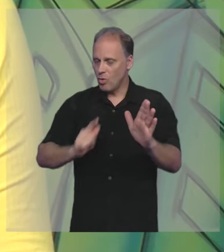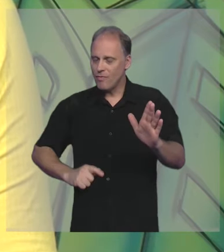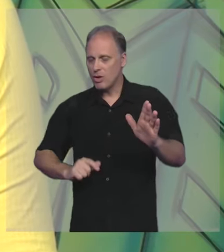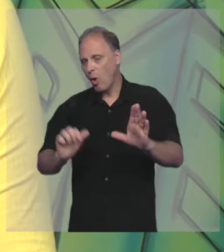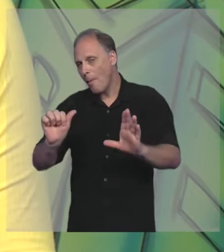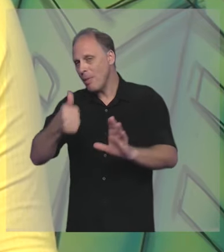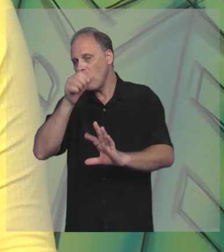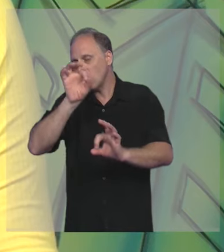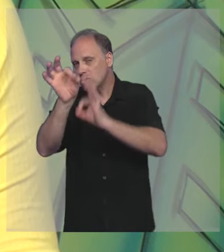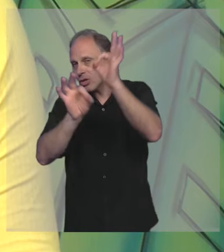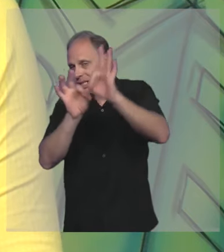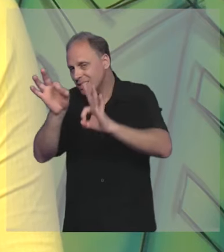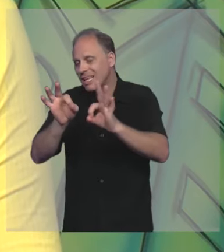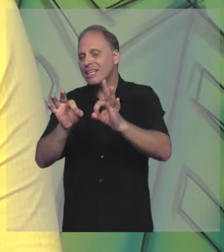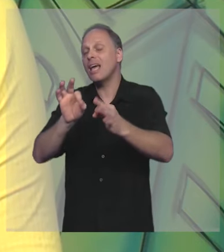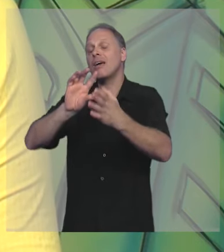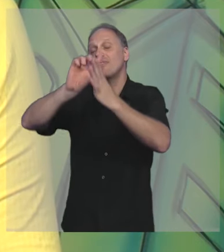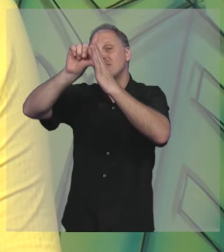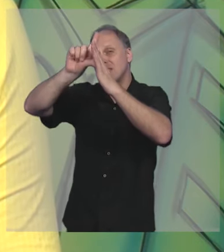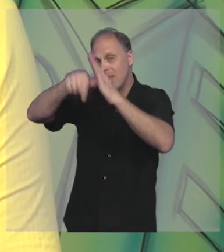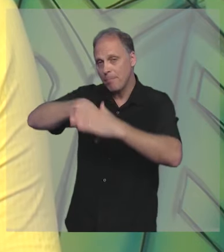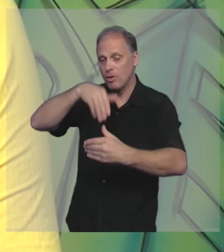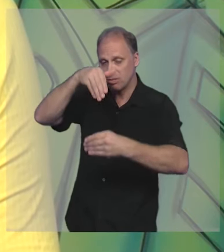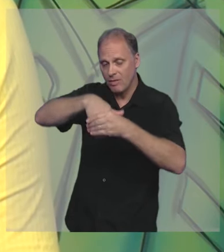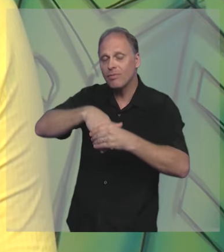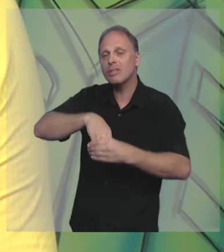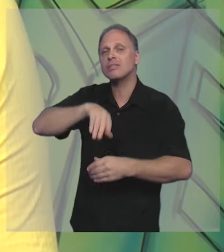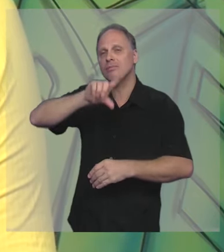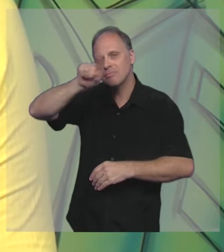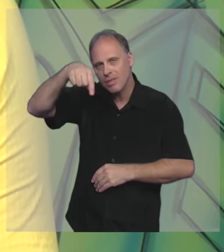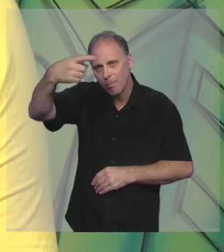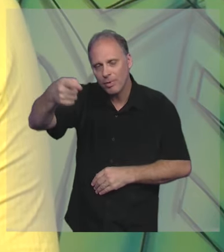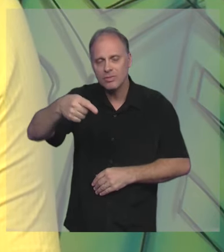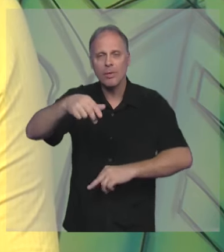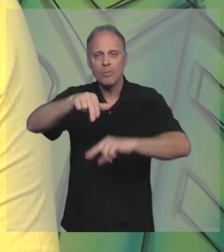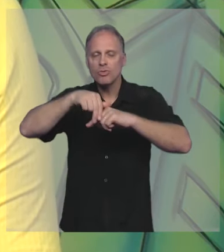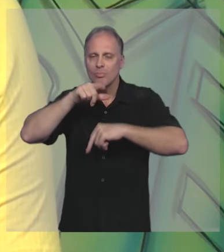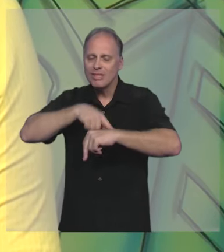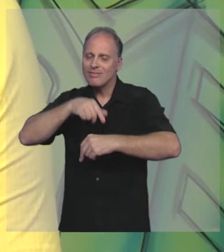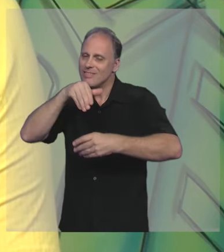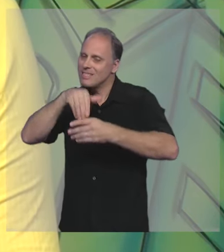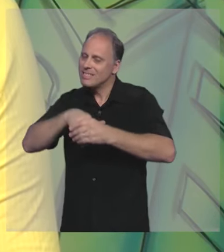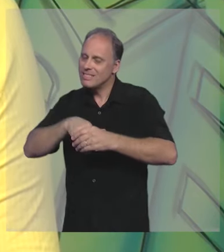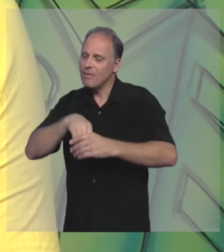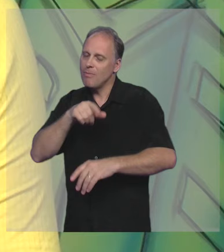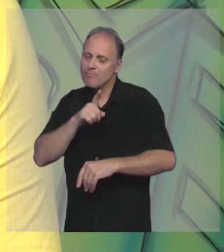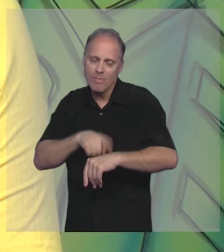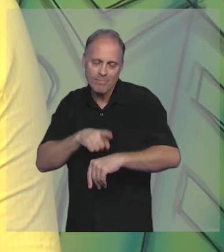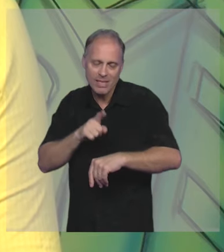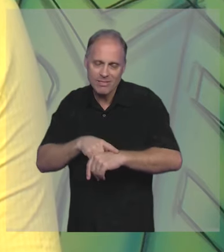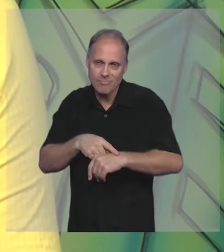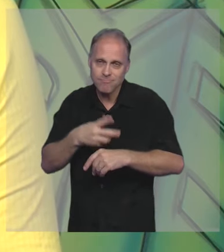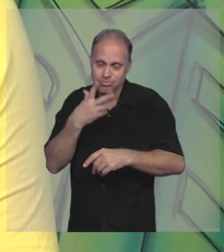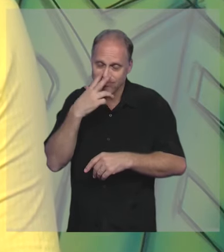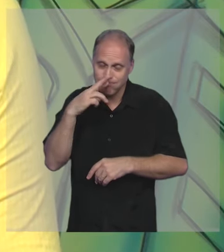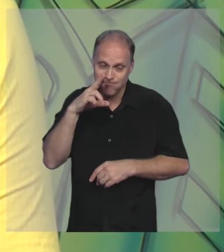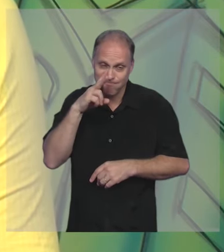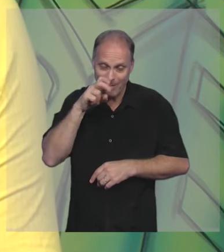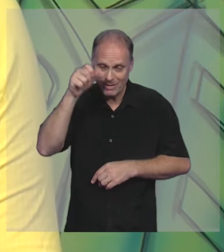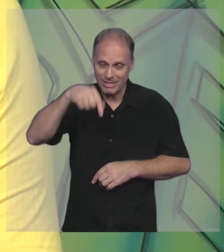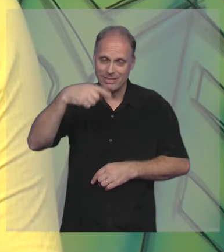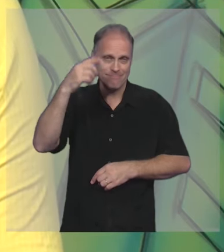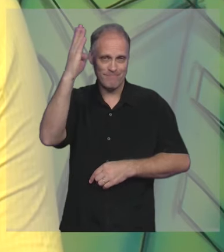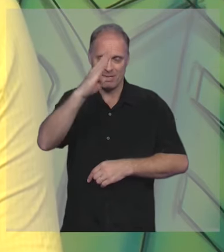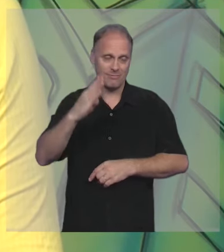melhor elaboradas e vão ficar para depois das eleições. O momento das eleições vai ser um momento extremamente tenso